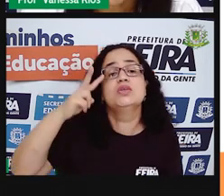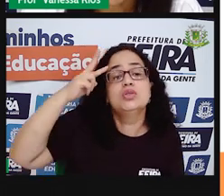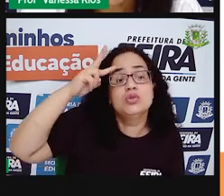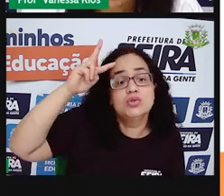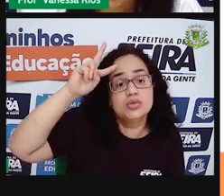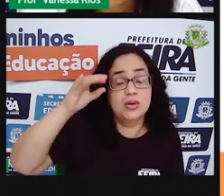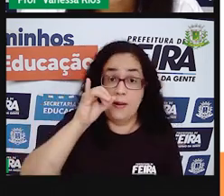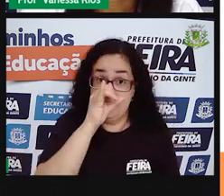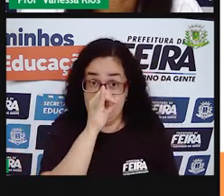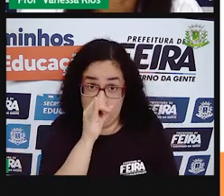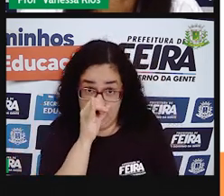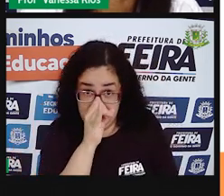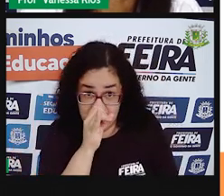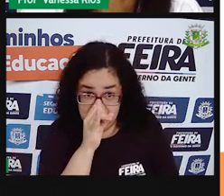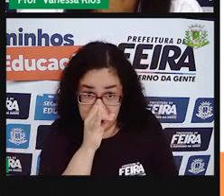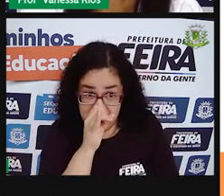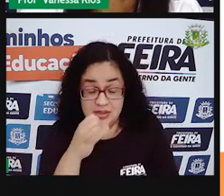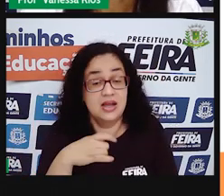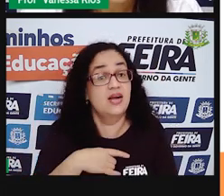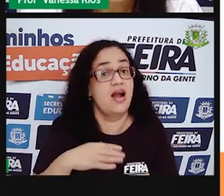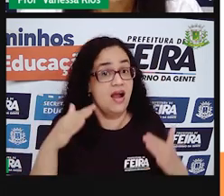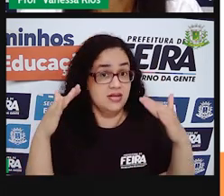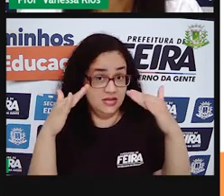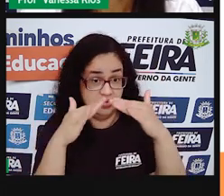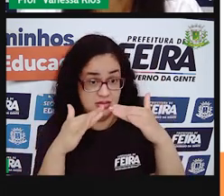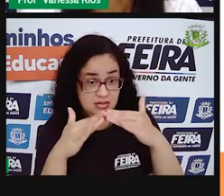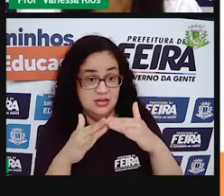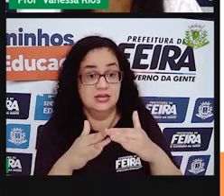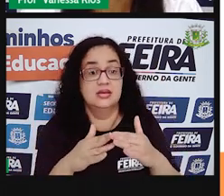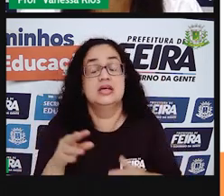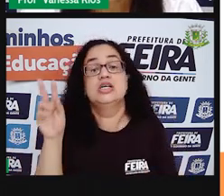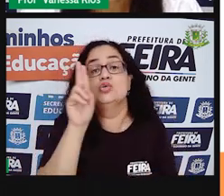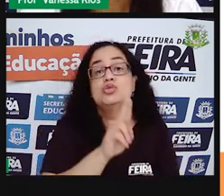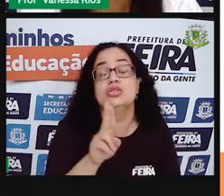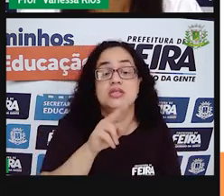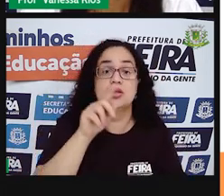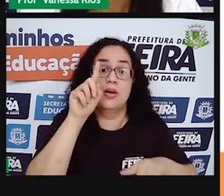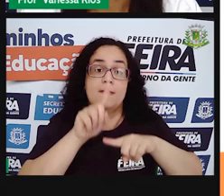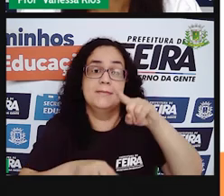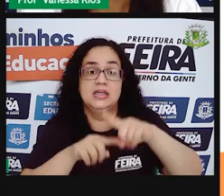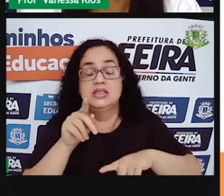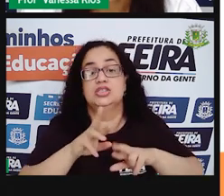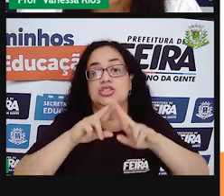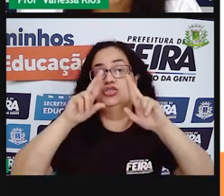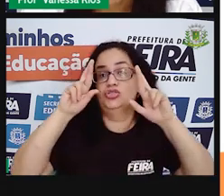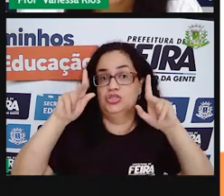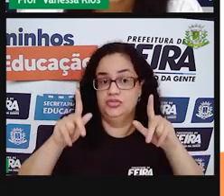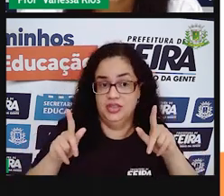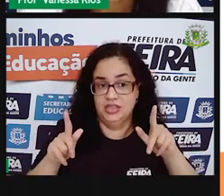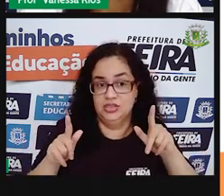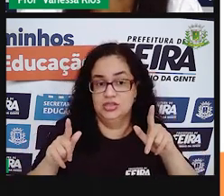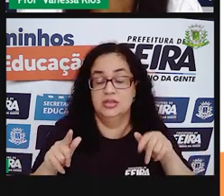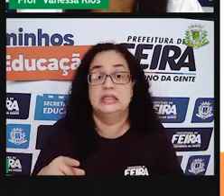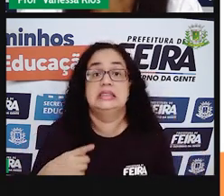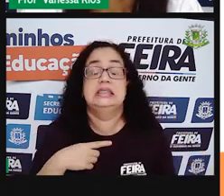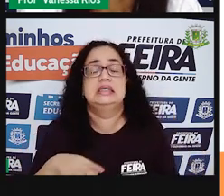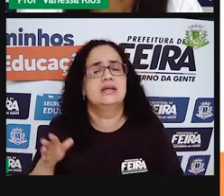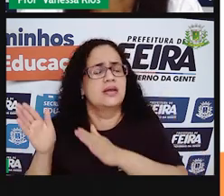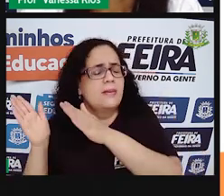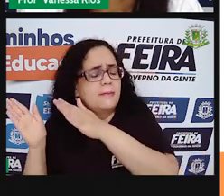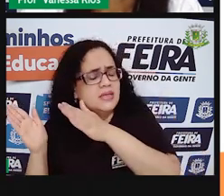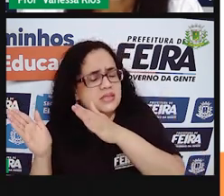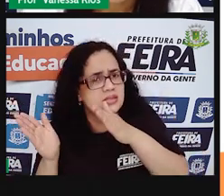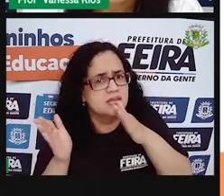de porquinhos que construíram casas utilizando materiais diferentes. E que passaram por